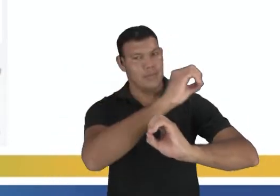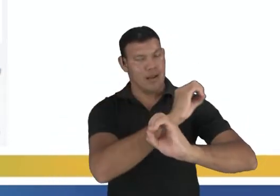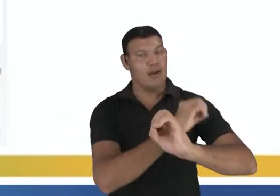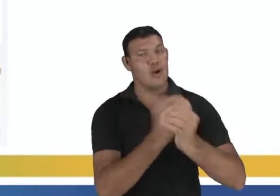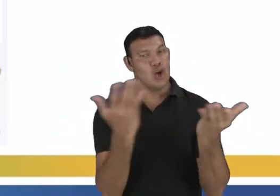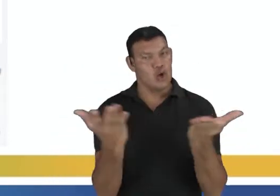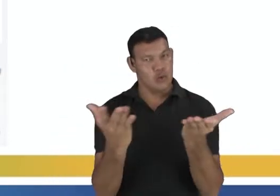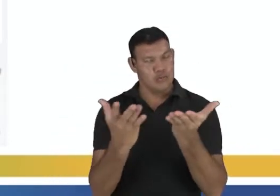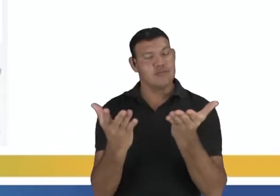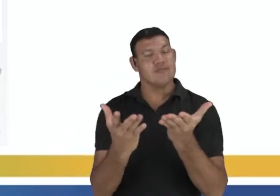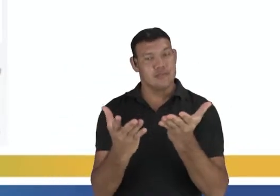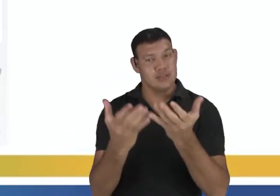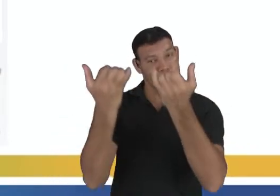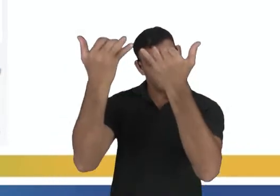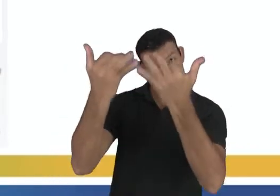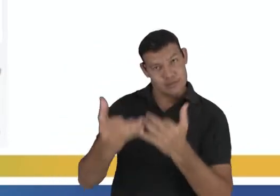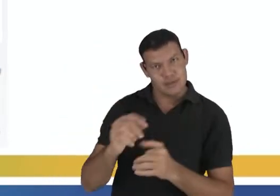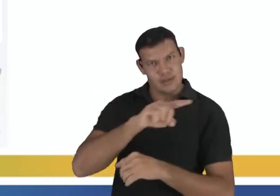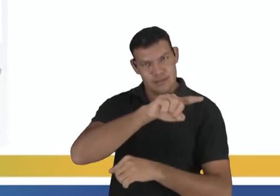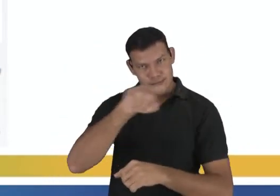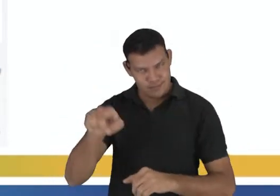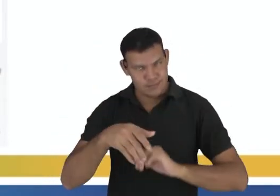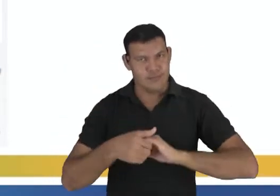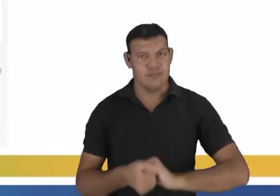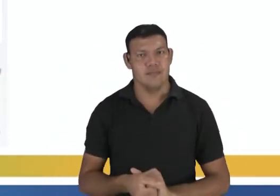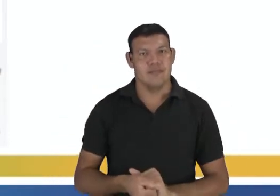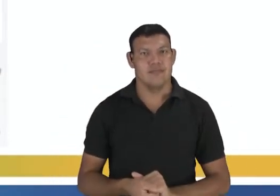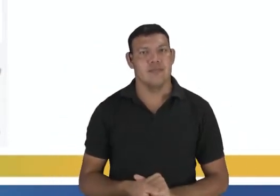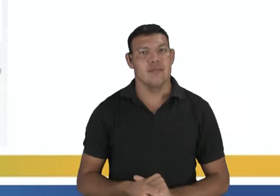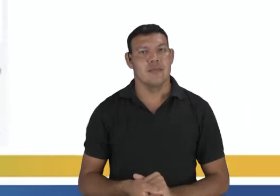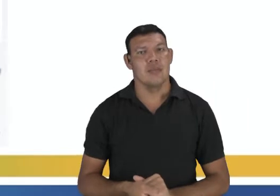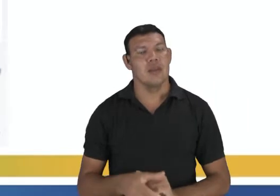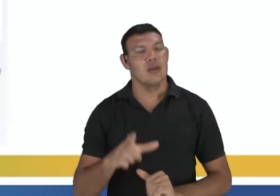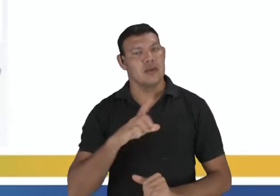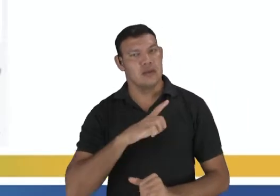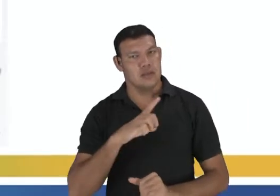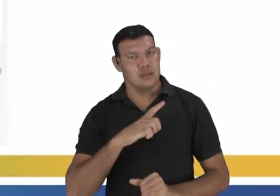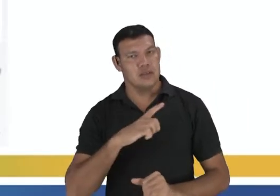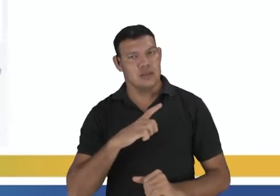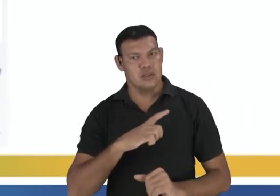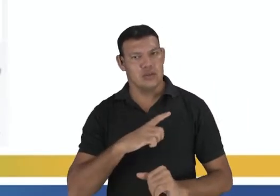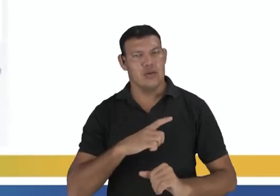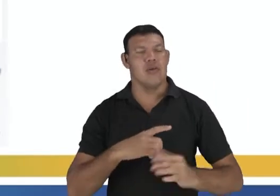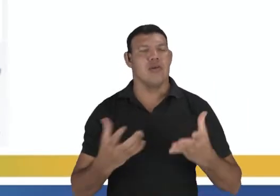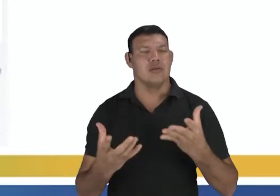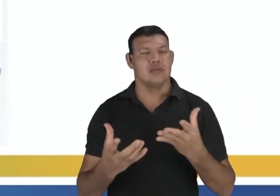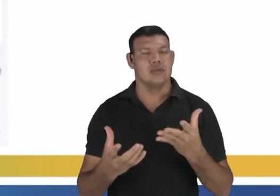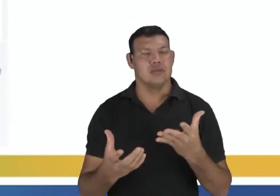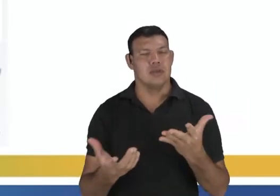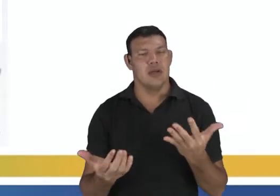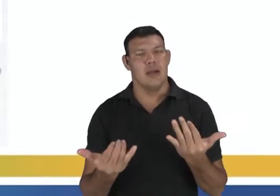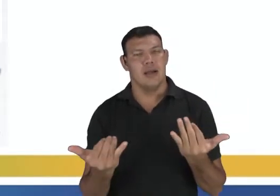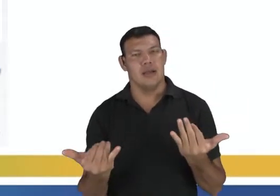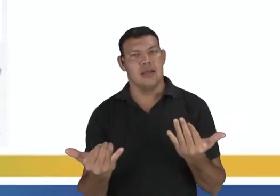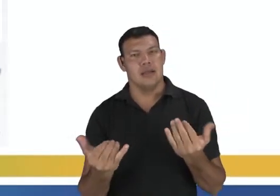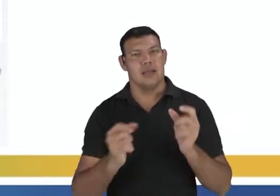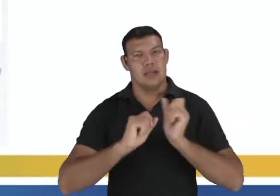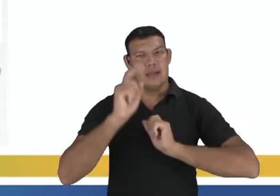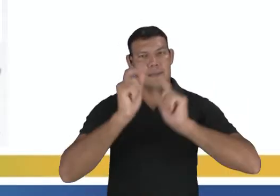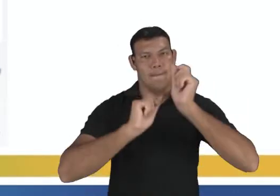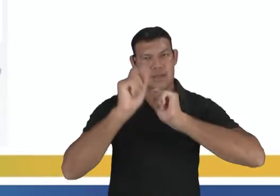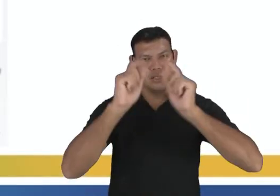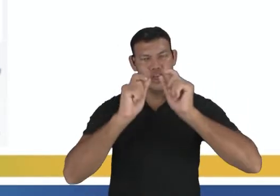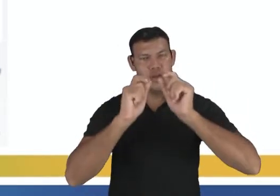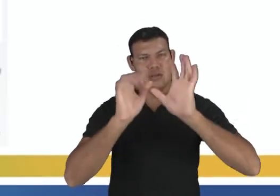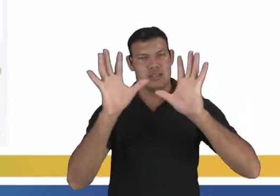vai trazer aqui hoje. Então, eles sabiam disso, sabiam que havia um envoltório transparente também, e era como se as estrelas